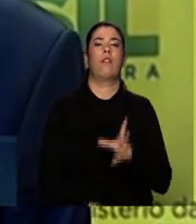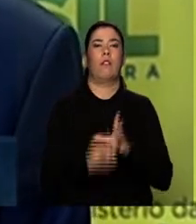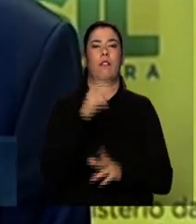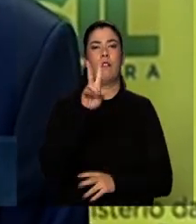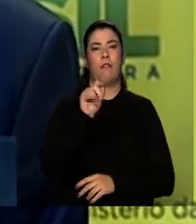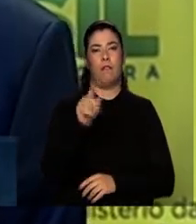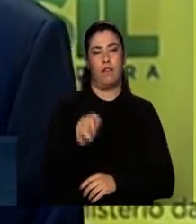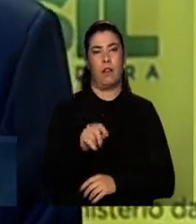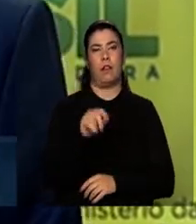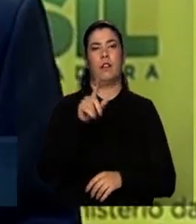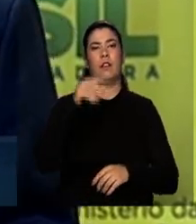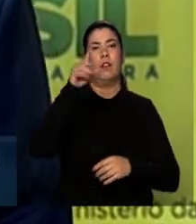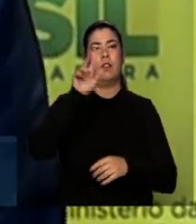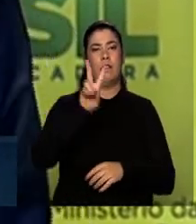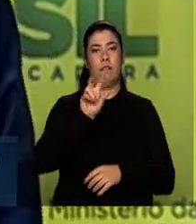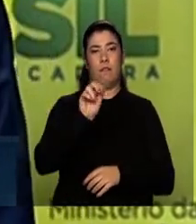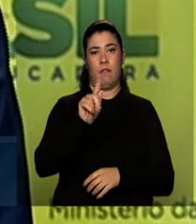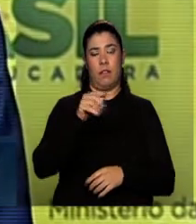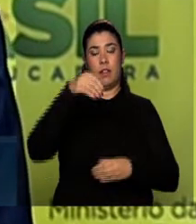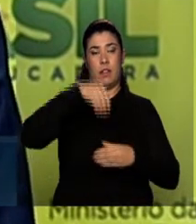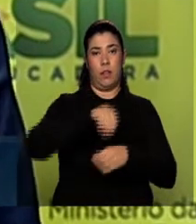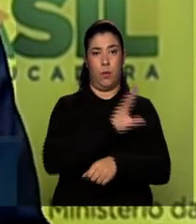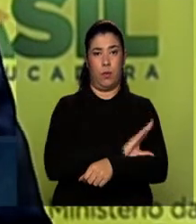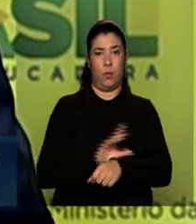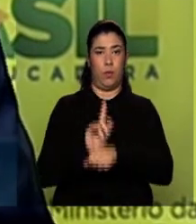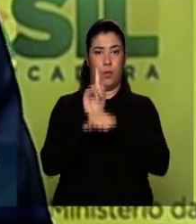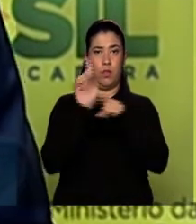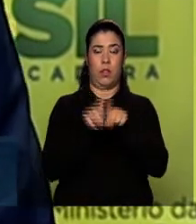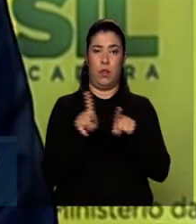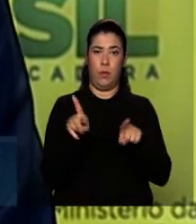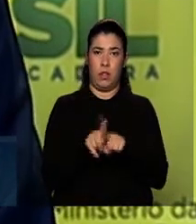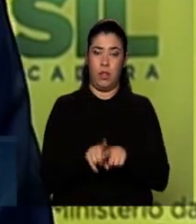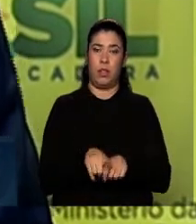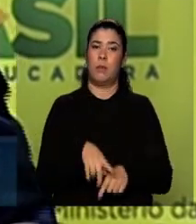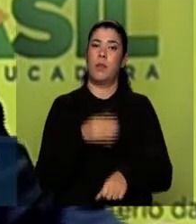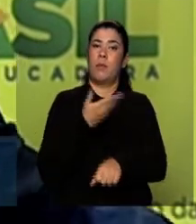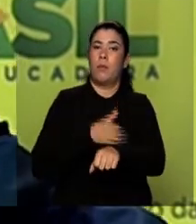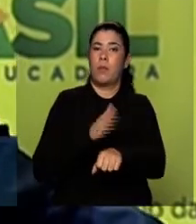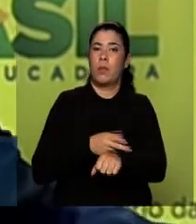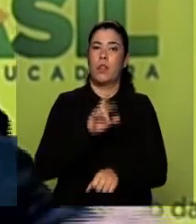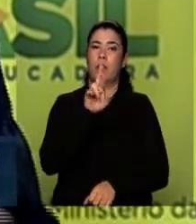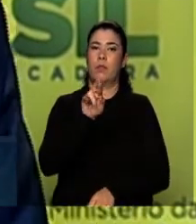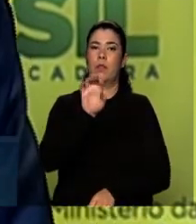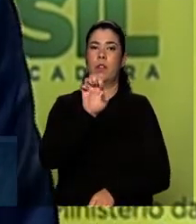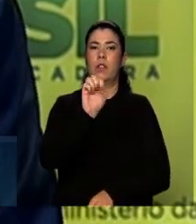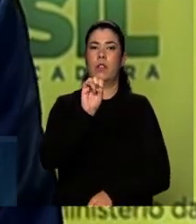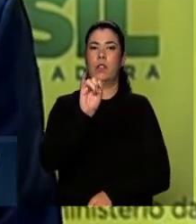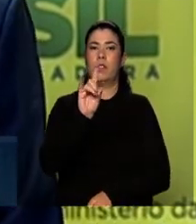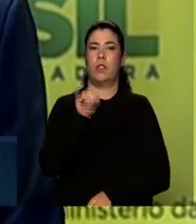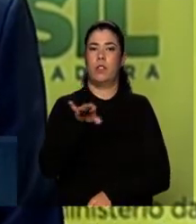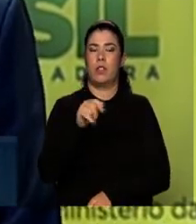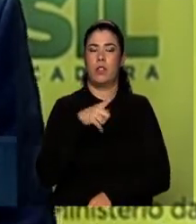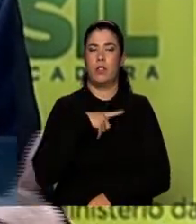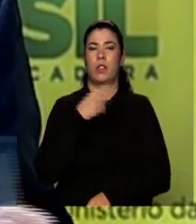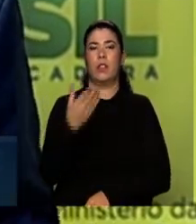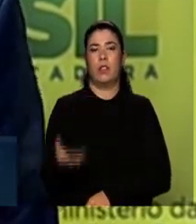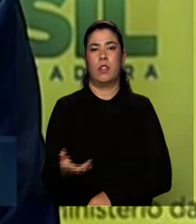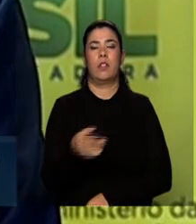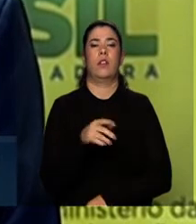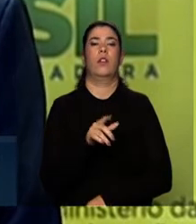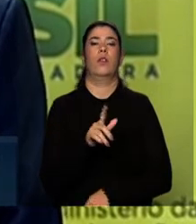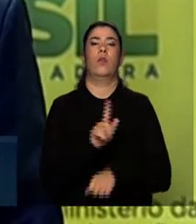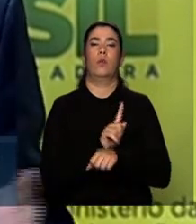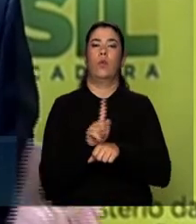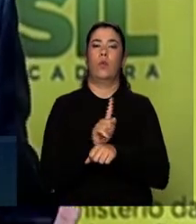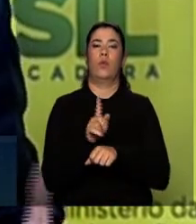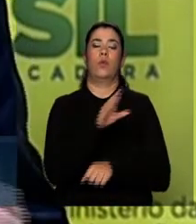da residência médica. Então, nós ficamos muito felizes, na parte do Ministério da Saúde, nosso secretário de Gestão, Trabalho, Educação e Saúde, doutor